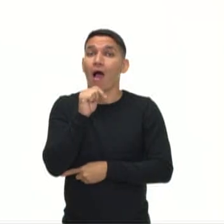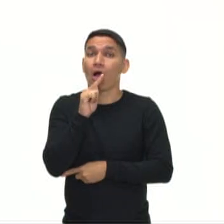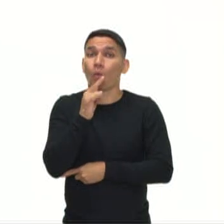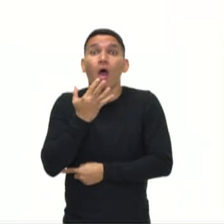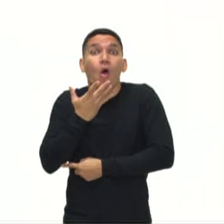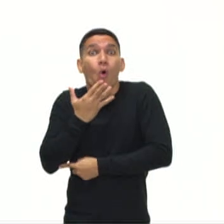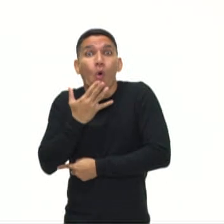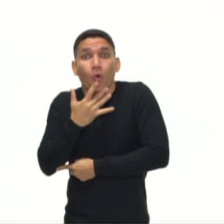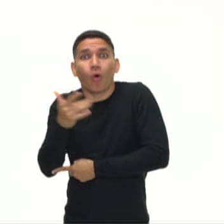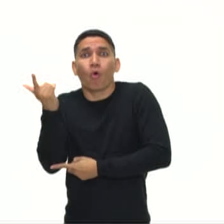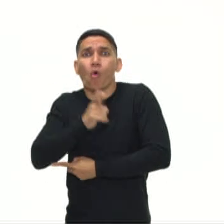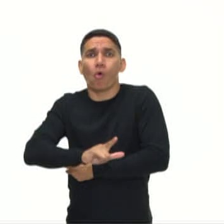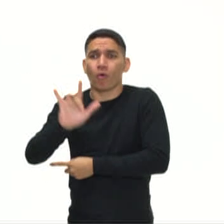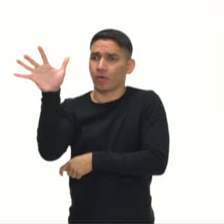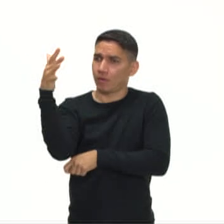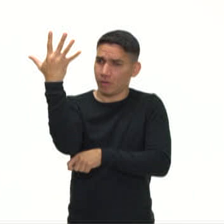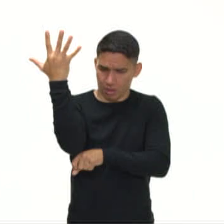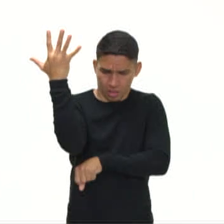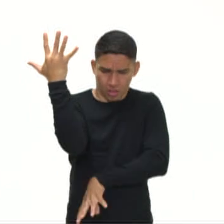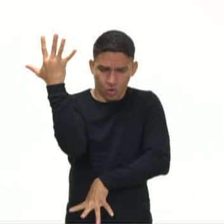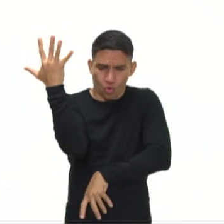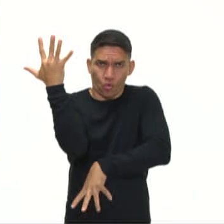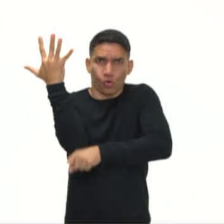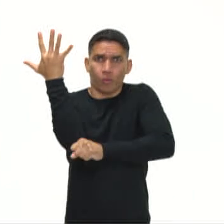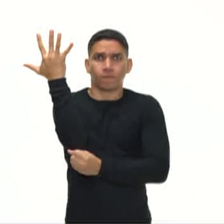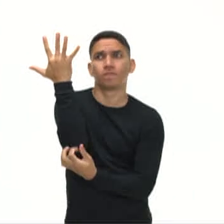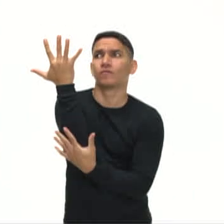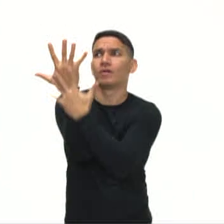conseguiu atingir as folhas e as pétalas?